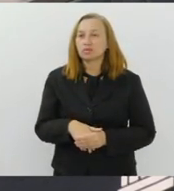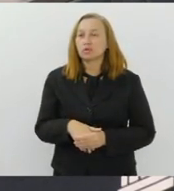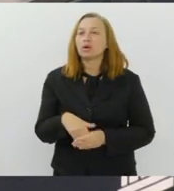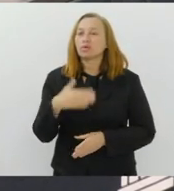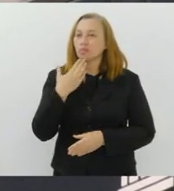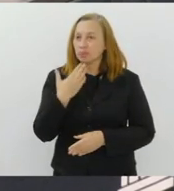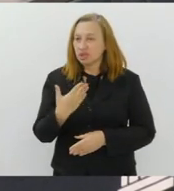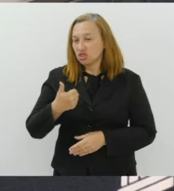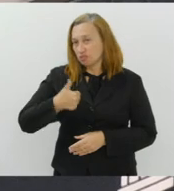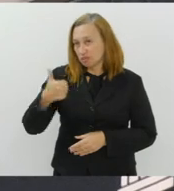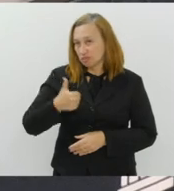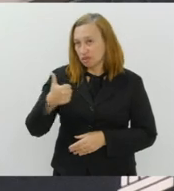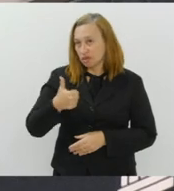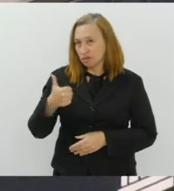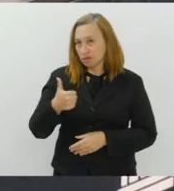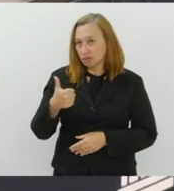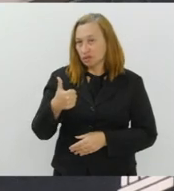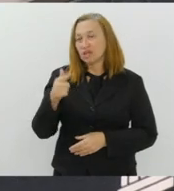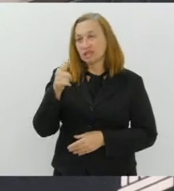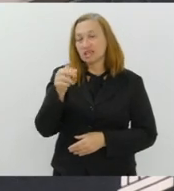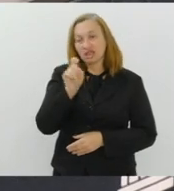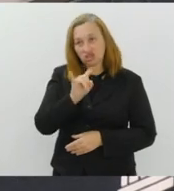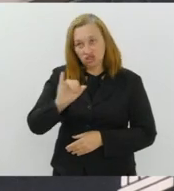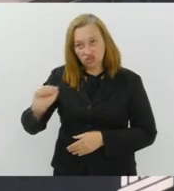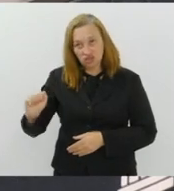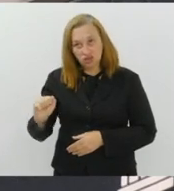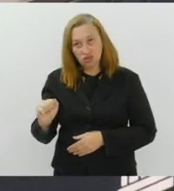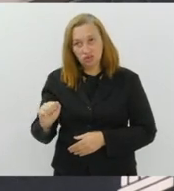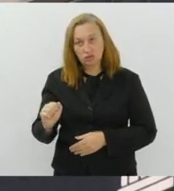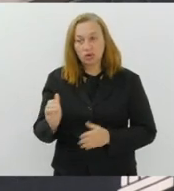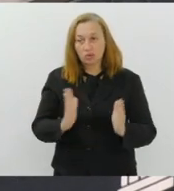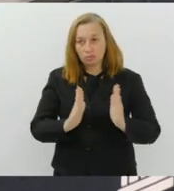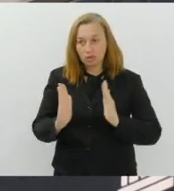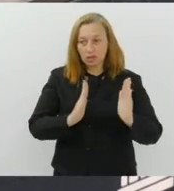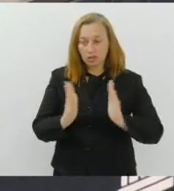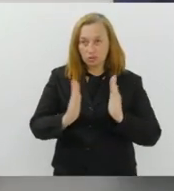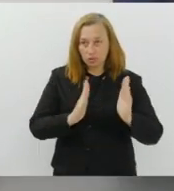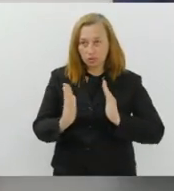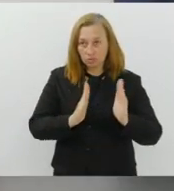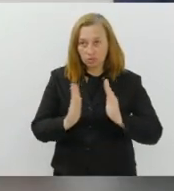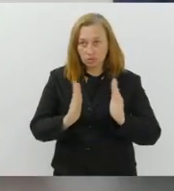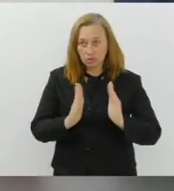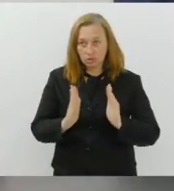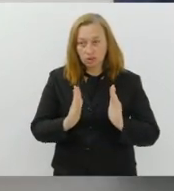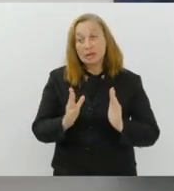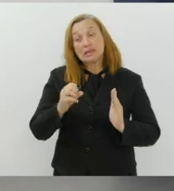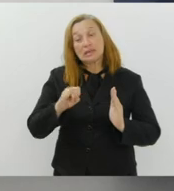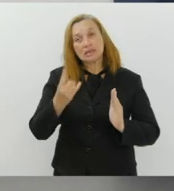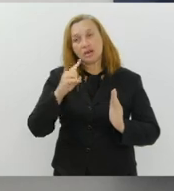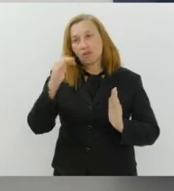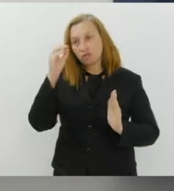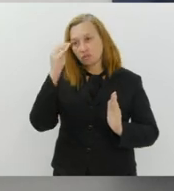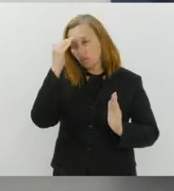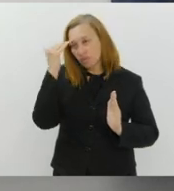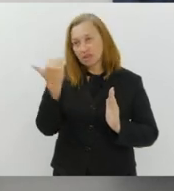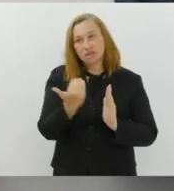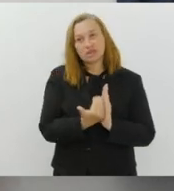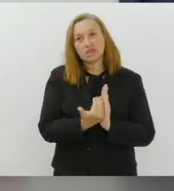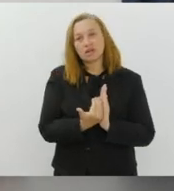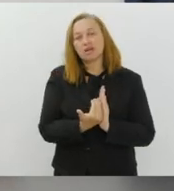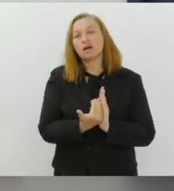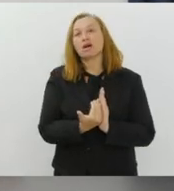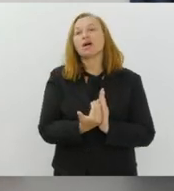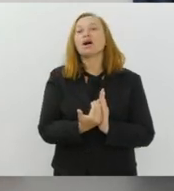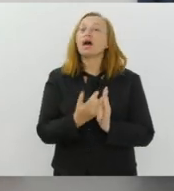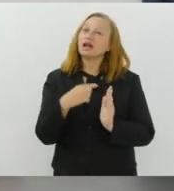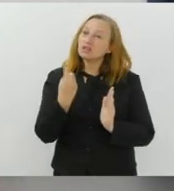solicitar primeiramente, em 7 dias, define um prazo para eles, e se eles não cumprirem o prazo que a gente definir,